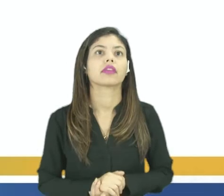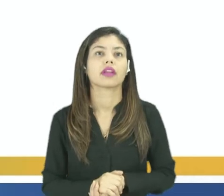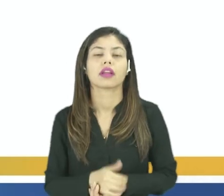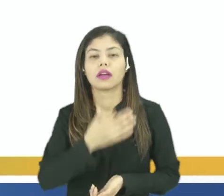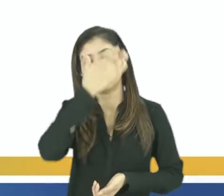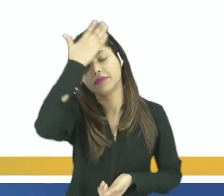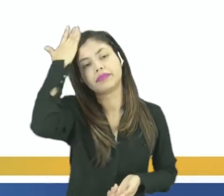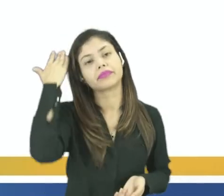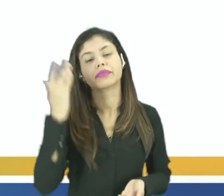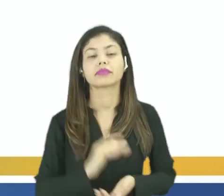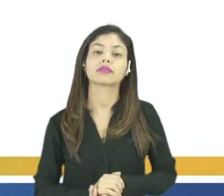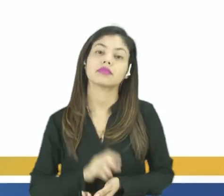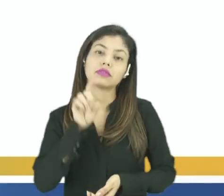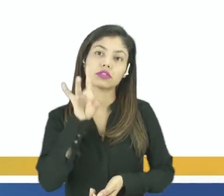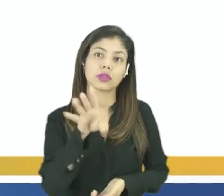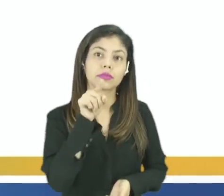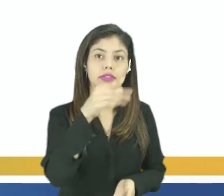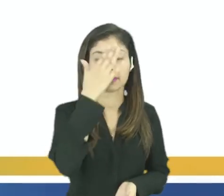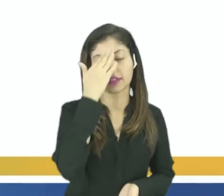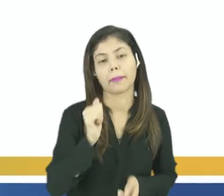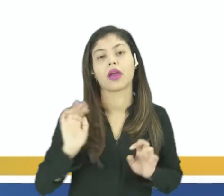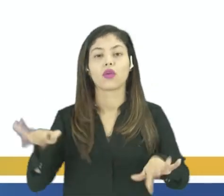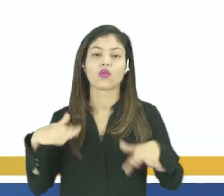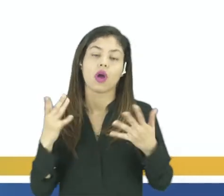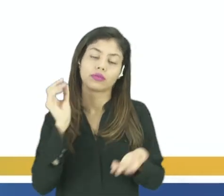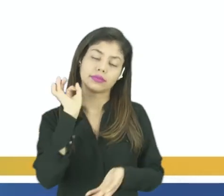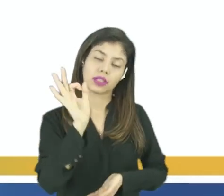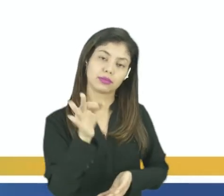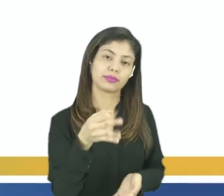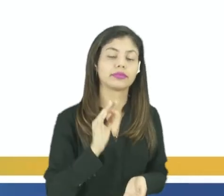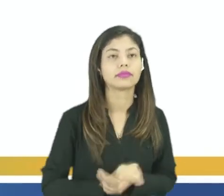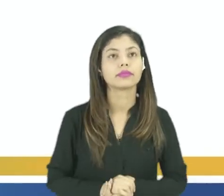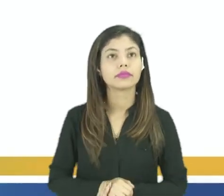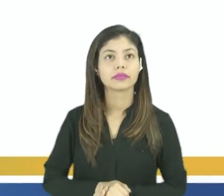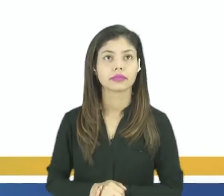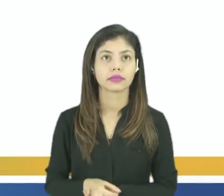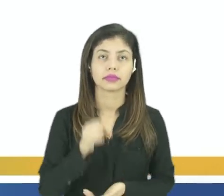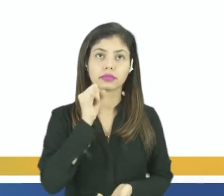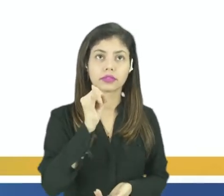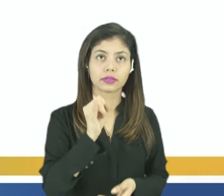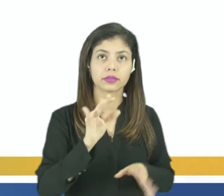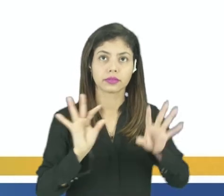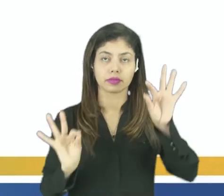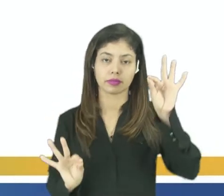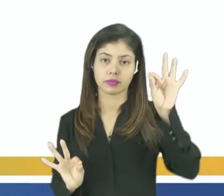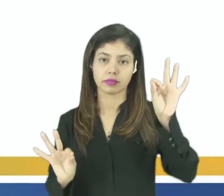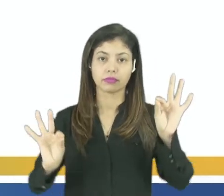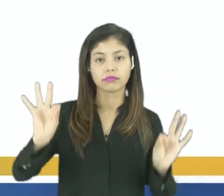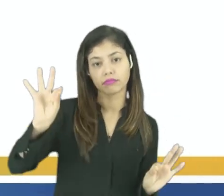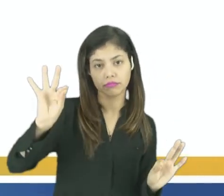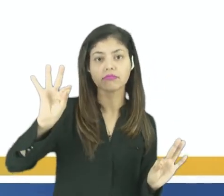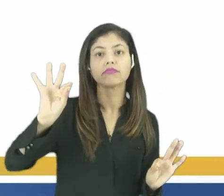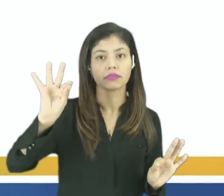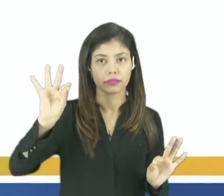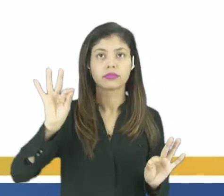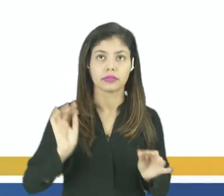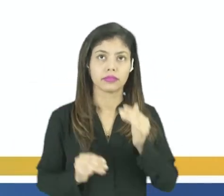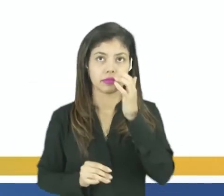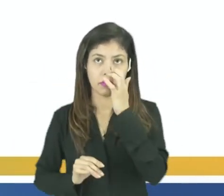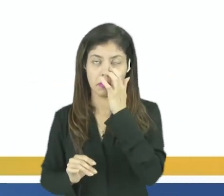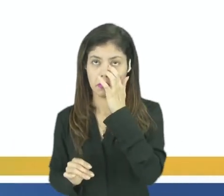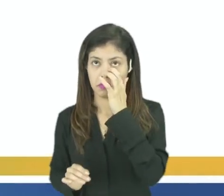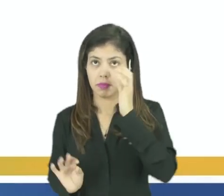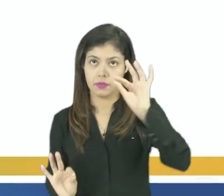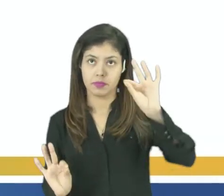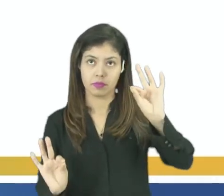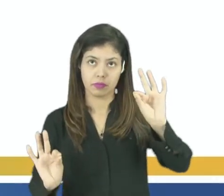2 é maior que o índice de refração número 1. Essa informação é importante, eu preciso que você guarde ela, anote aí, porque lá na frente eu coloquei um exercíciozinho